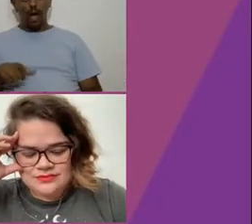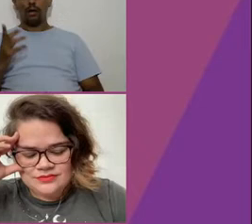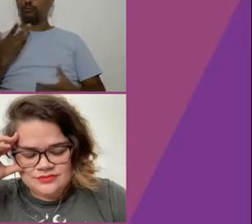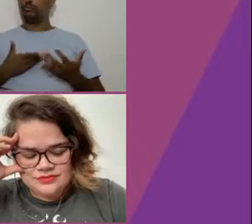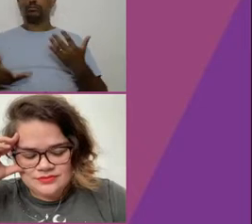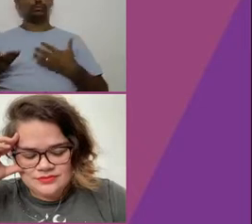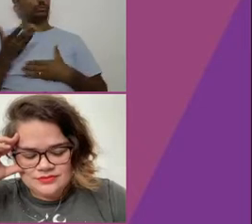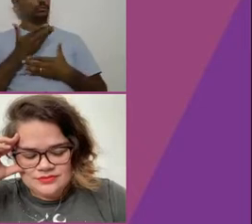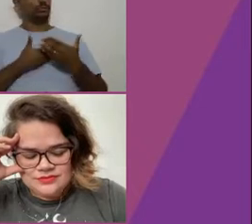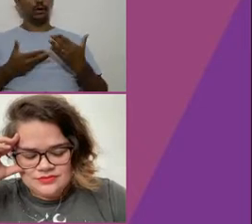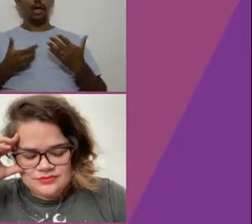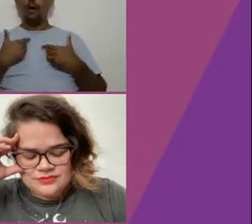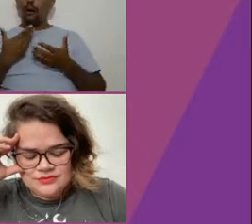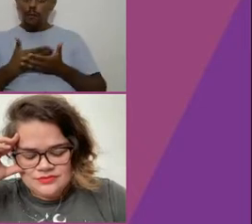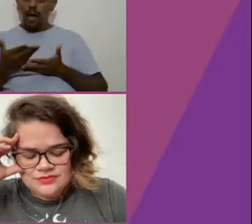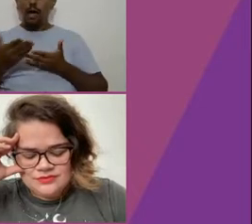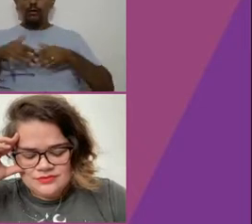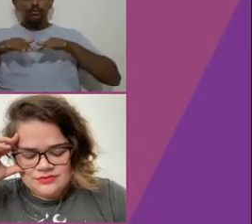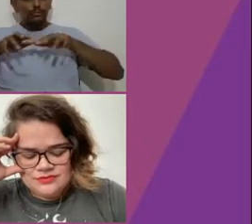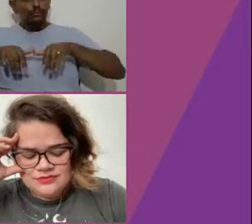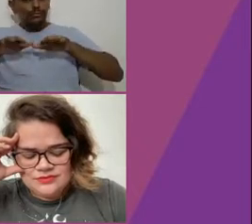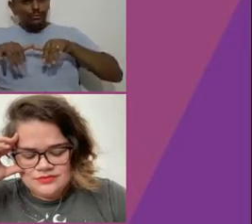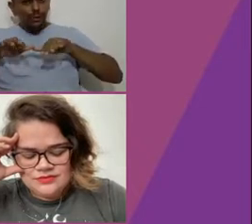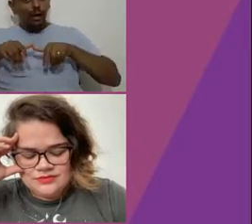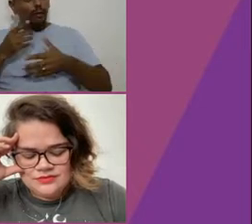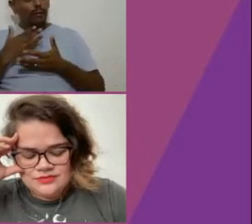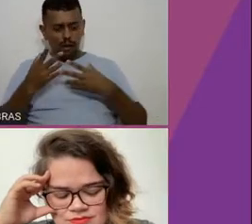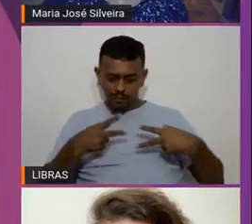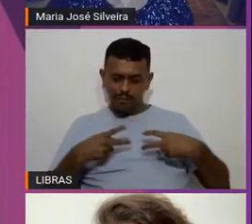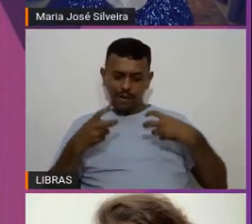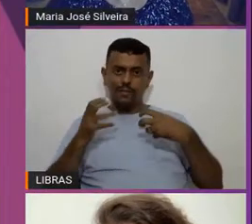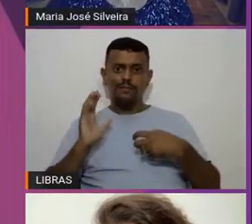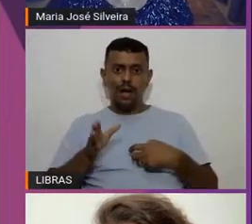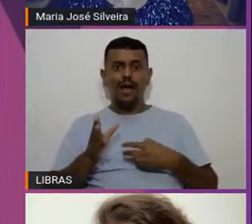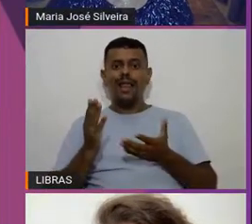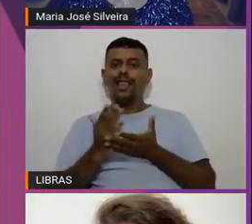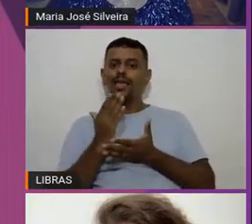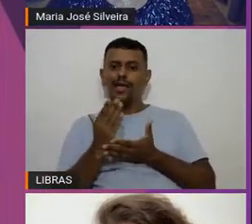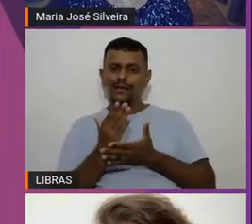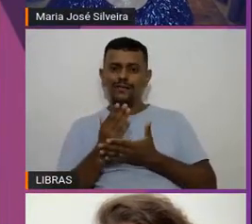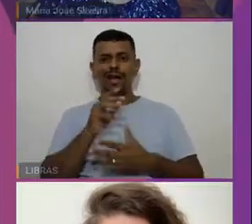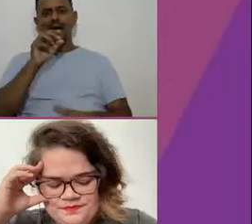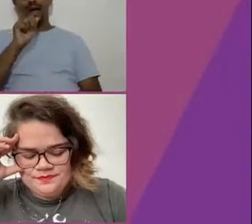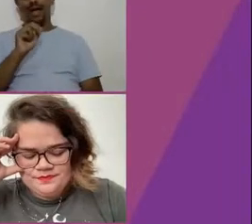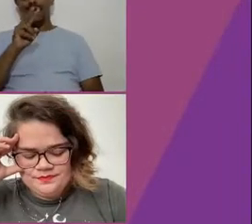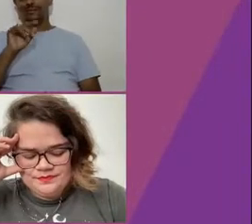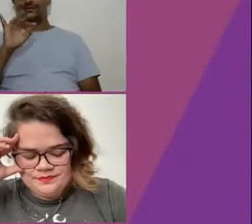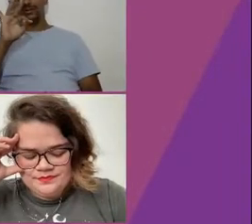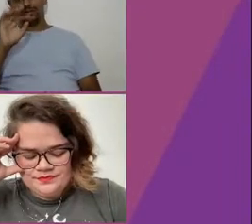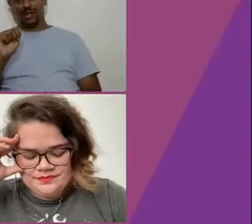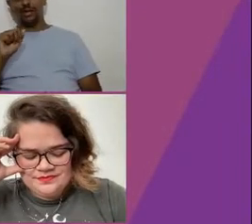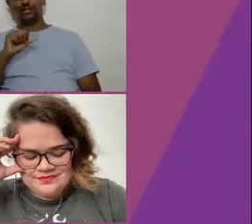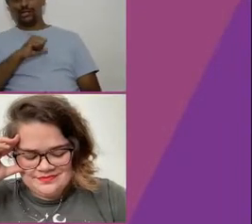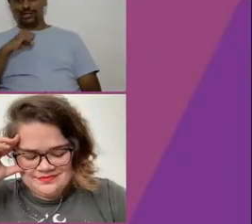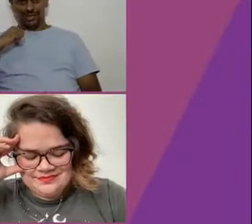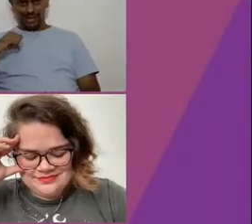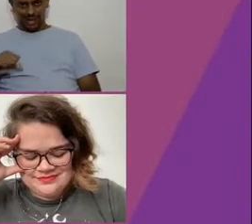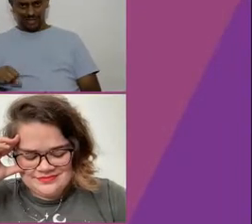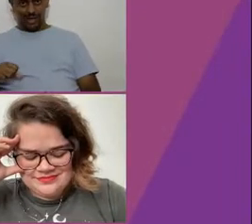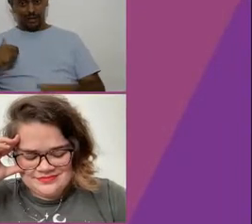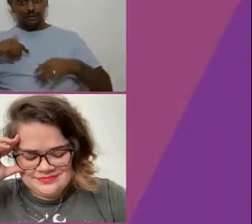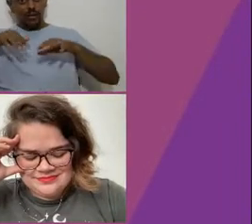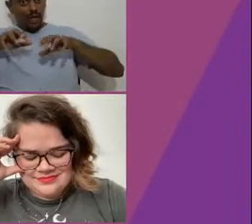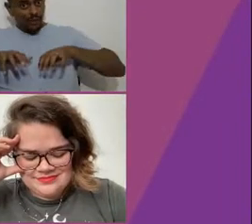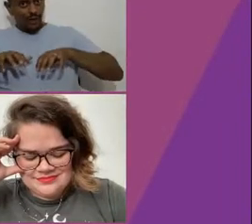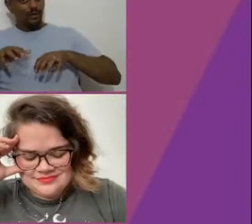quando eu escrevo e foi uma coisa muito importante na escrita da vista chinesa para mim desse romano o que eu sabia que eu tô falando